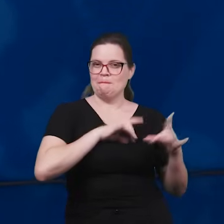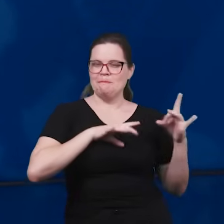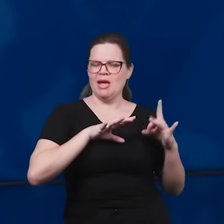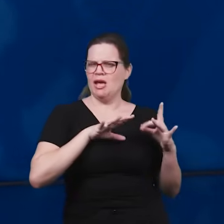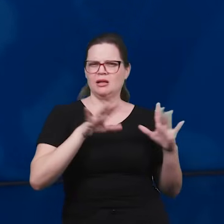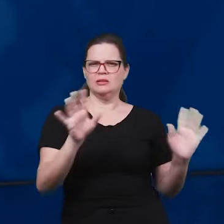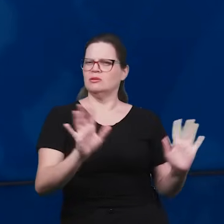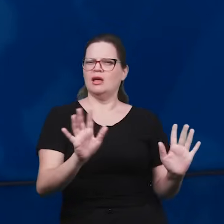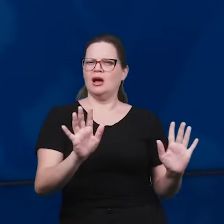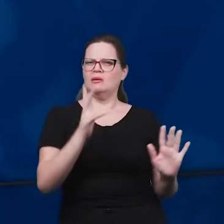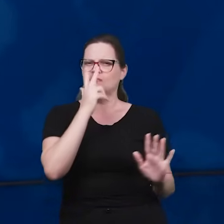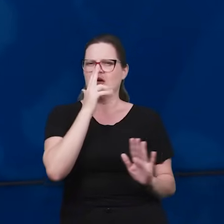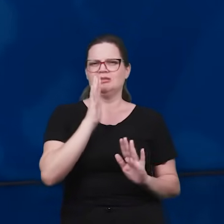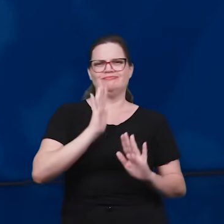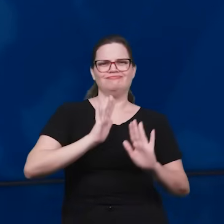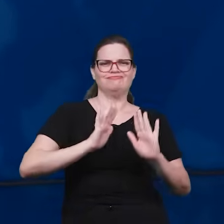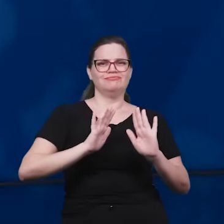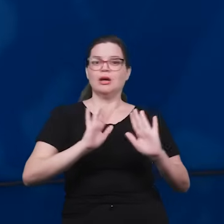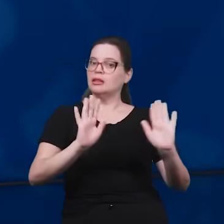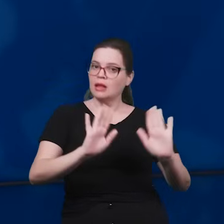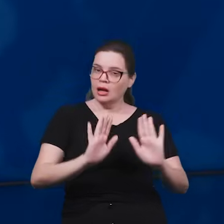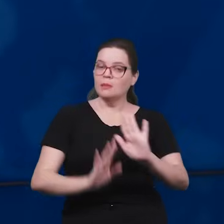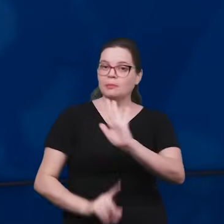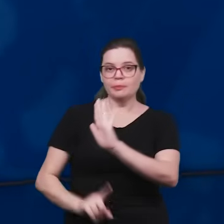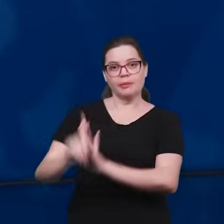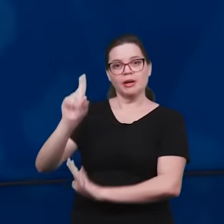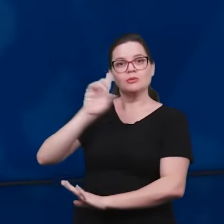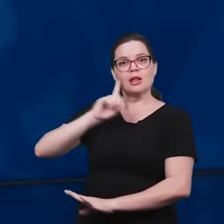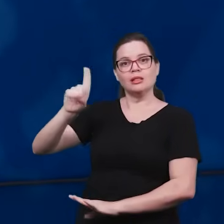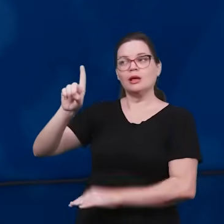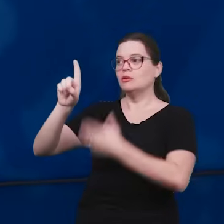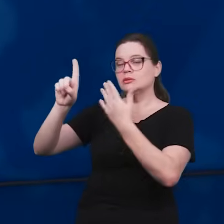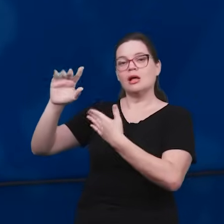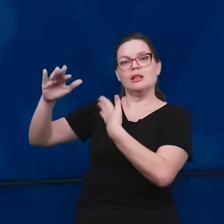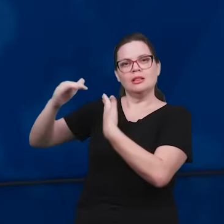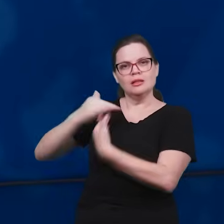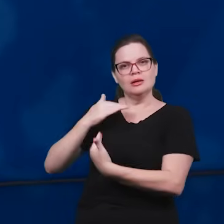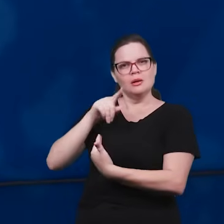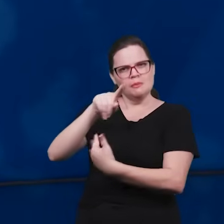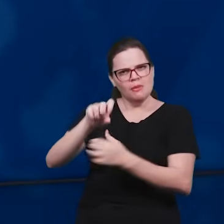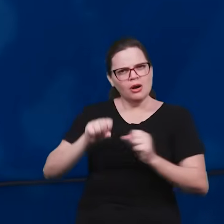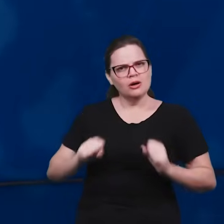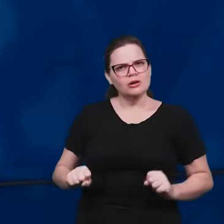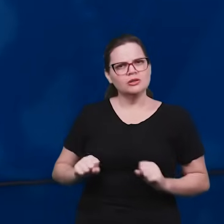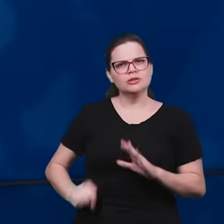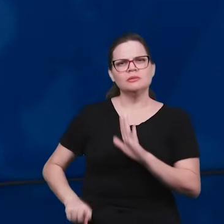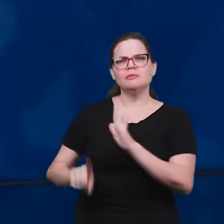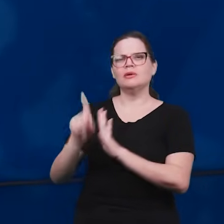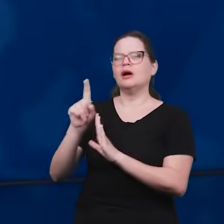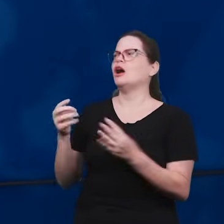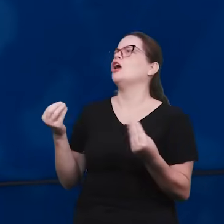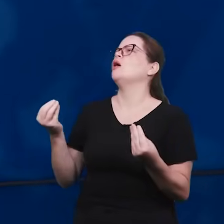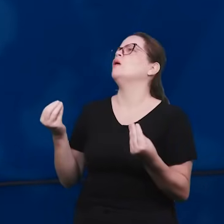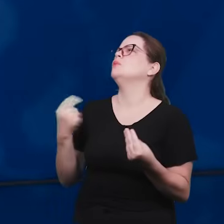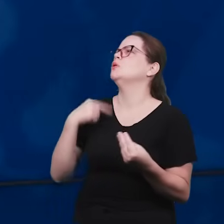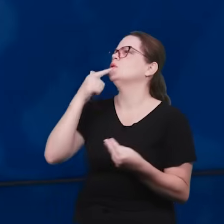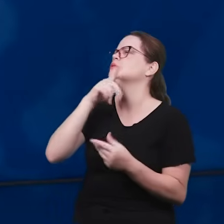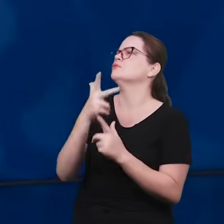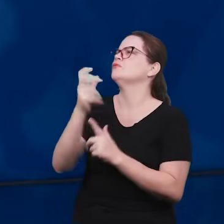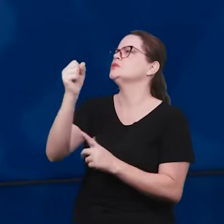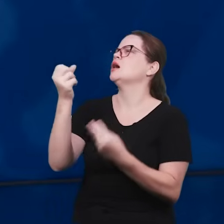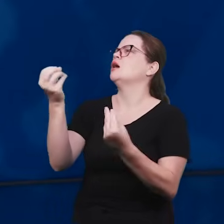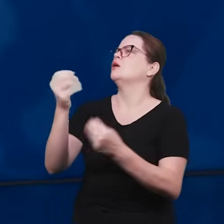Não hesite. Busque a orientação de Deus. Você pode perguntar, mas como posso fazer